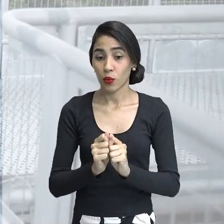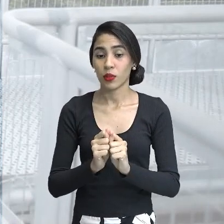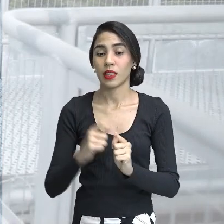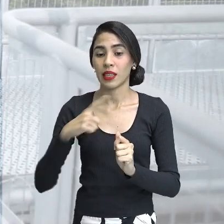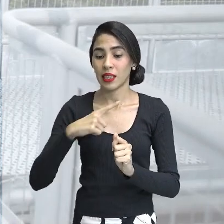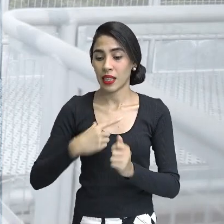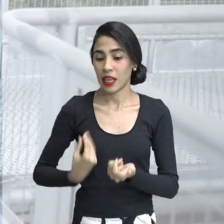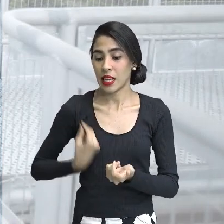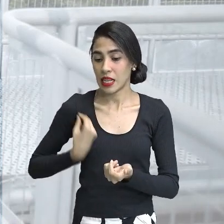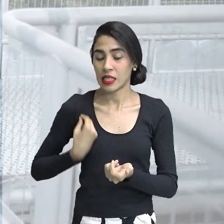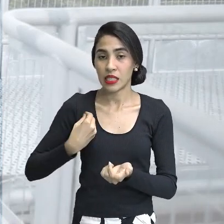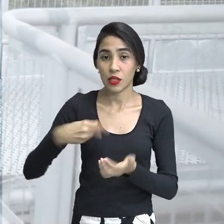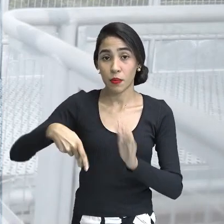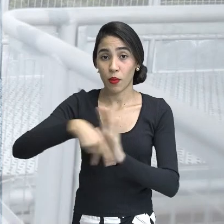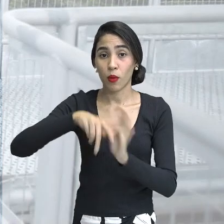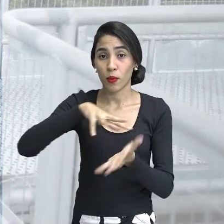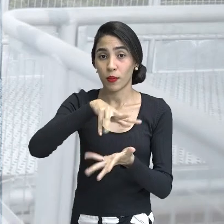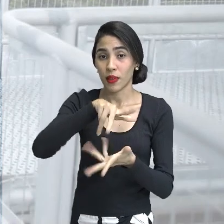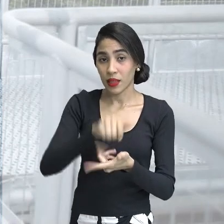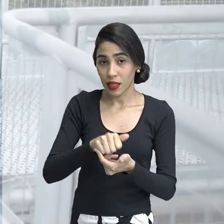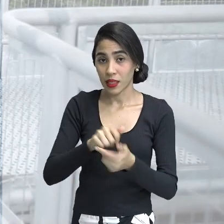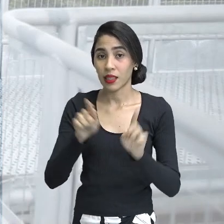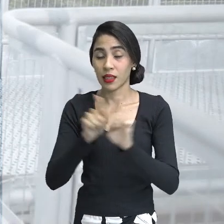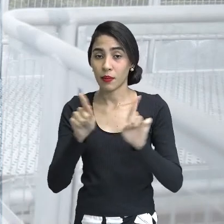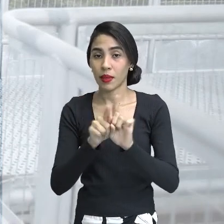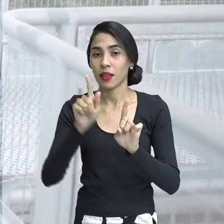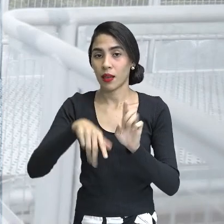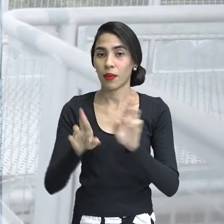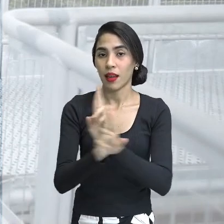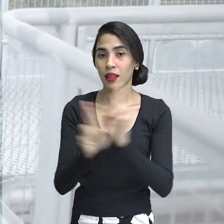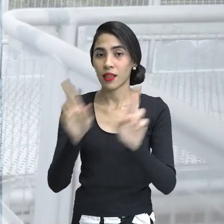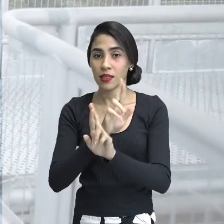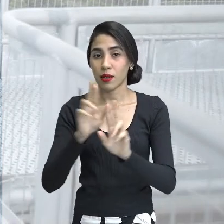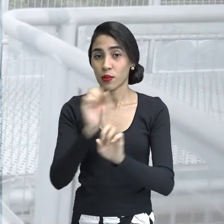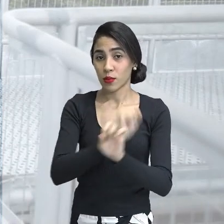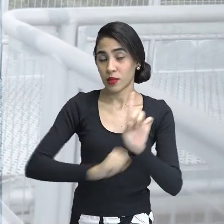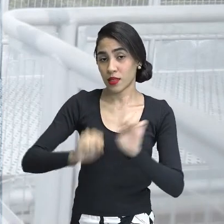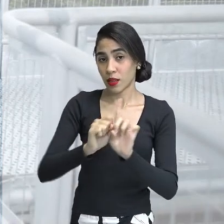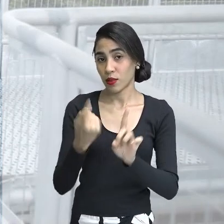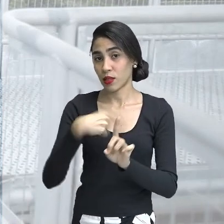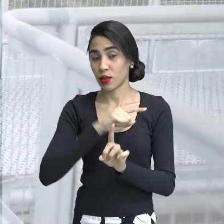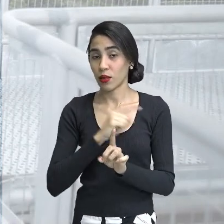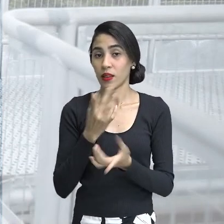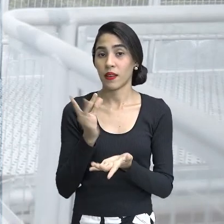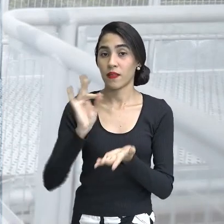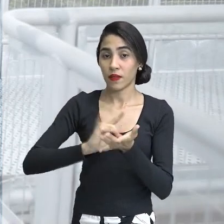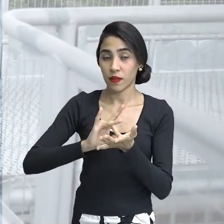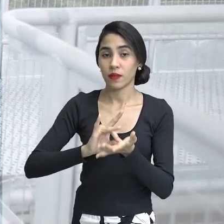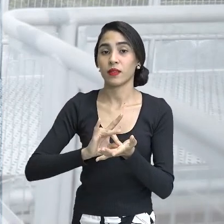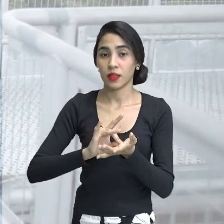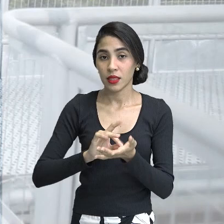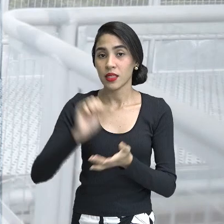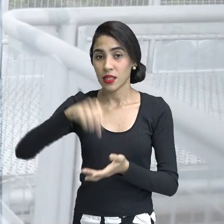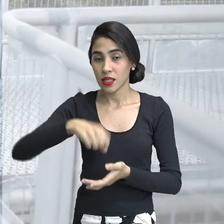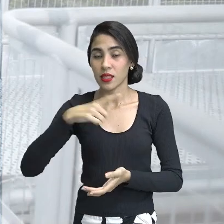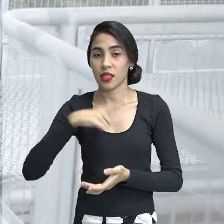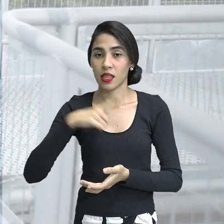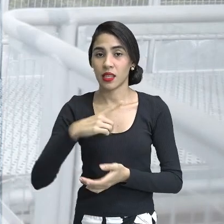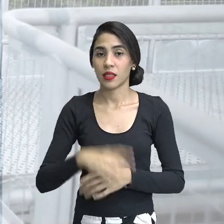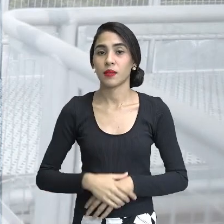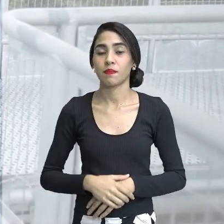no nosso planeta. Inclusive, é uma relação social que nós podemos afirmar, sim, que existe